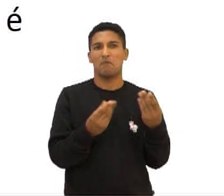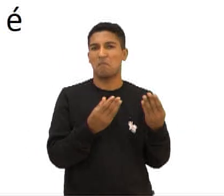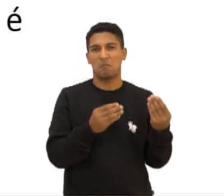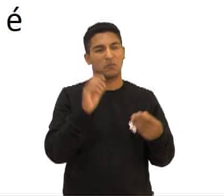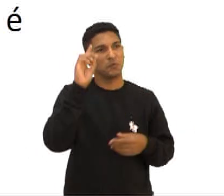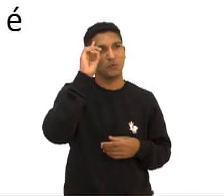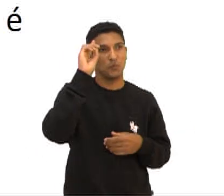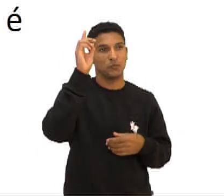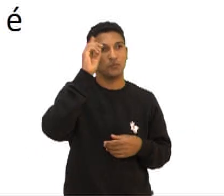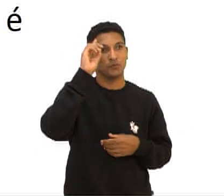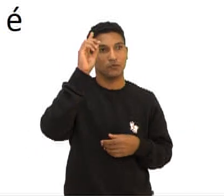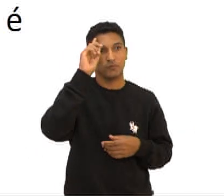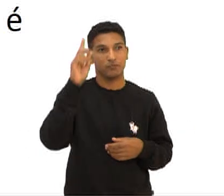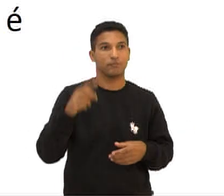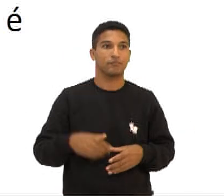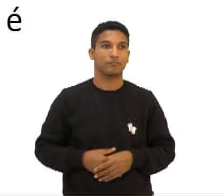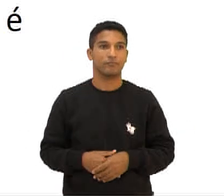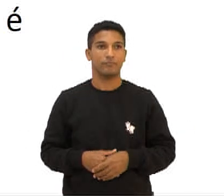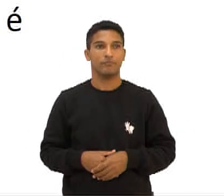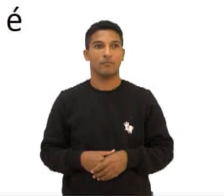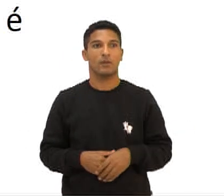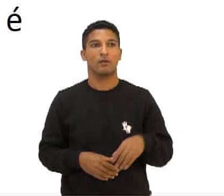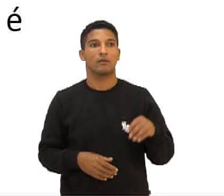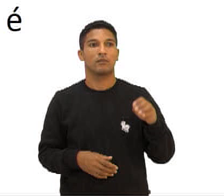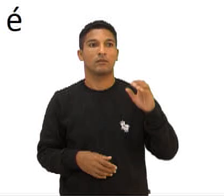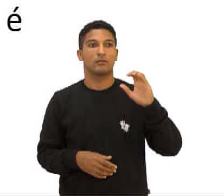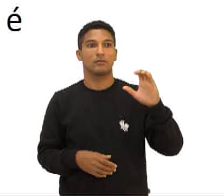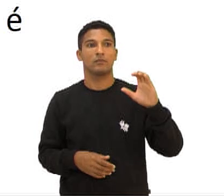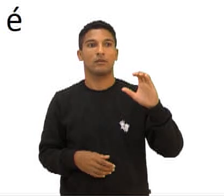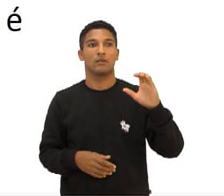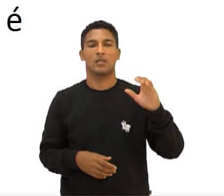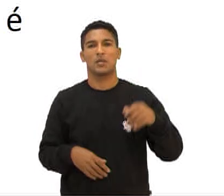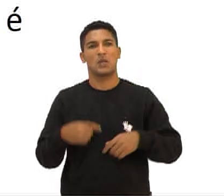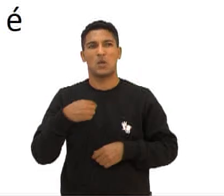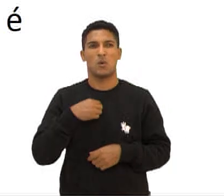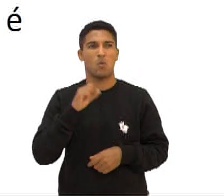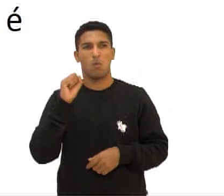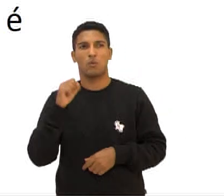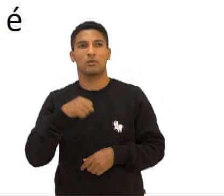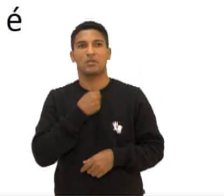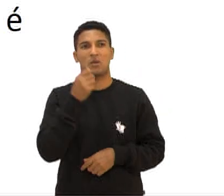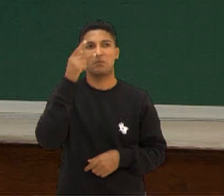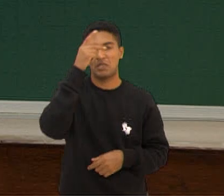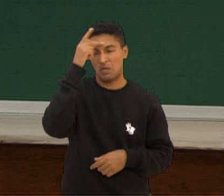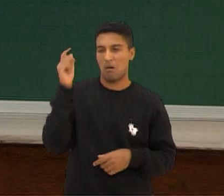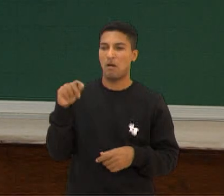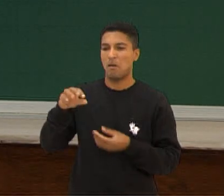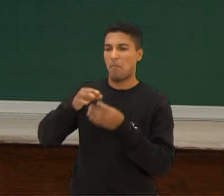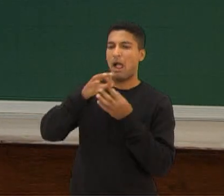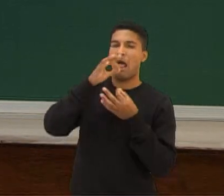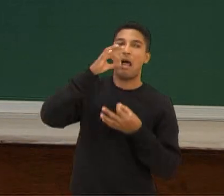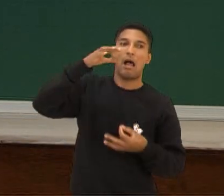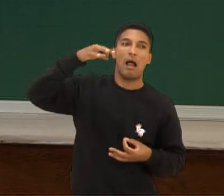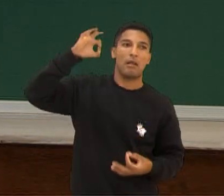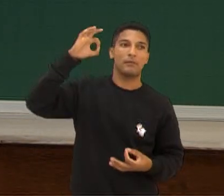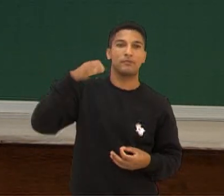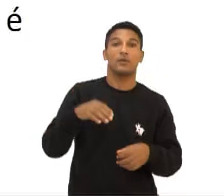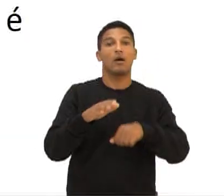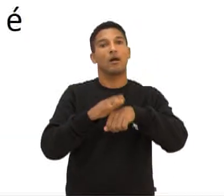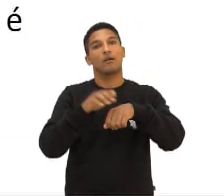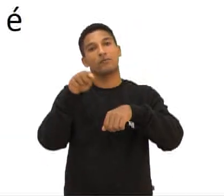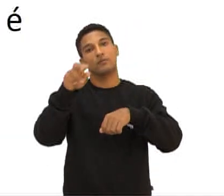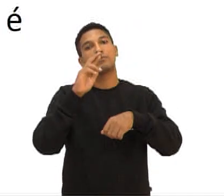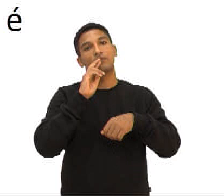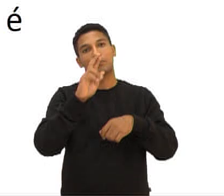E ele é um dos trabalhadores que mais venderam esse mês. Muito facinho, né? Com vocês lá.